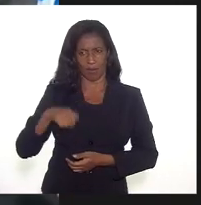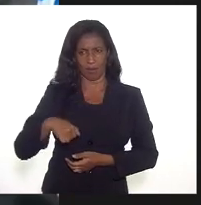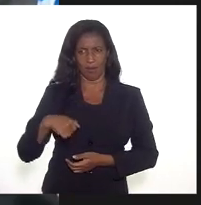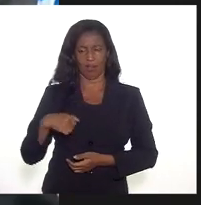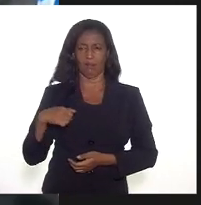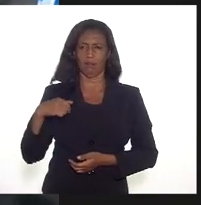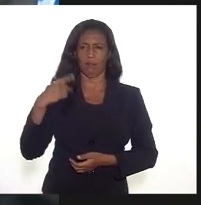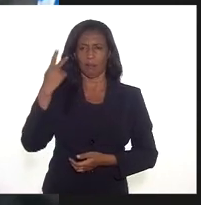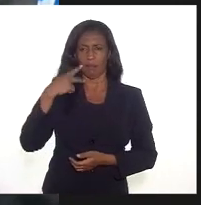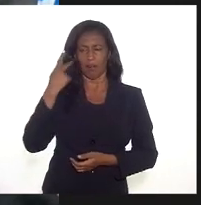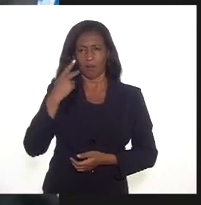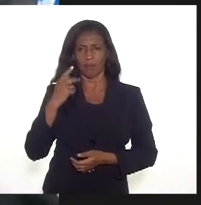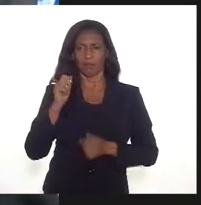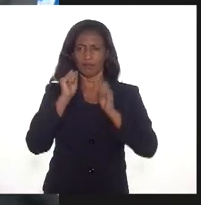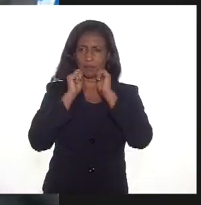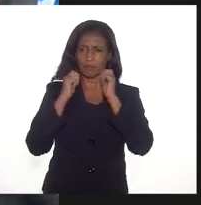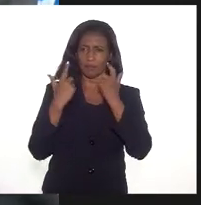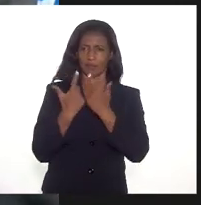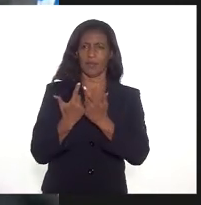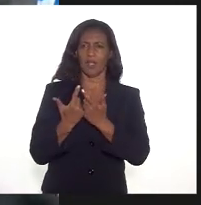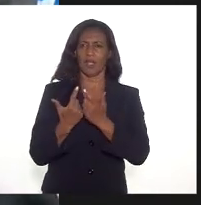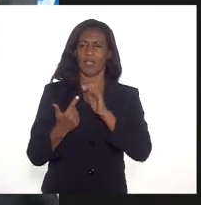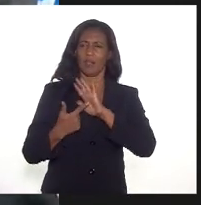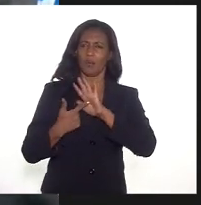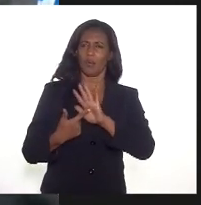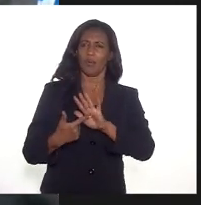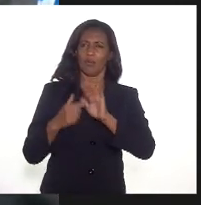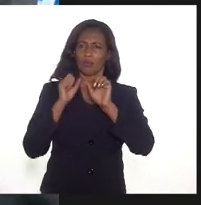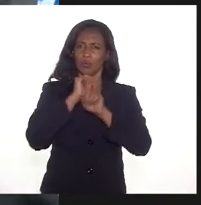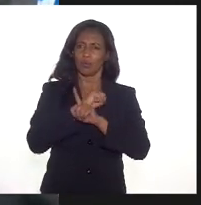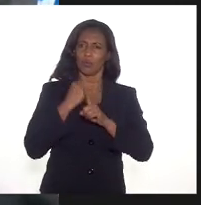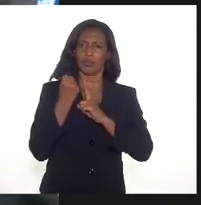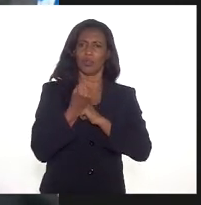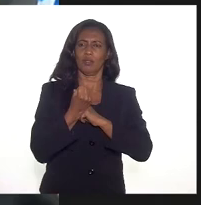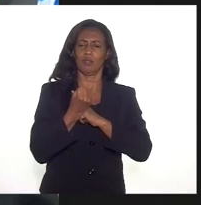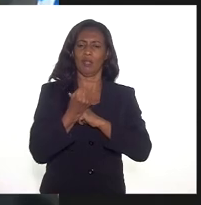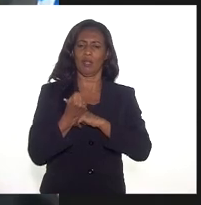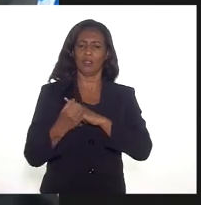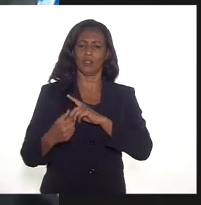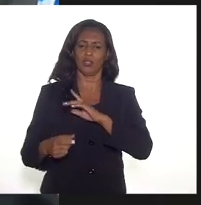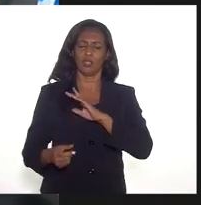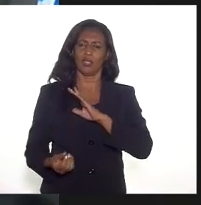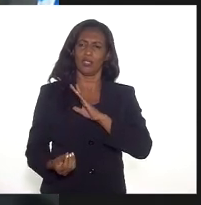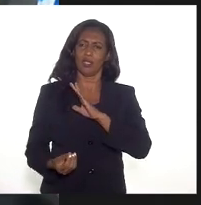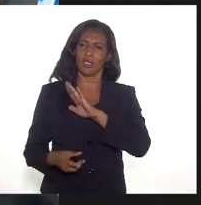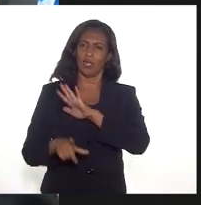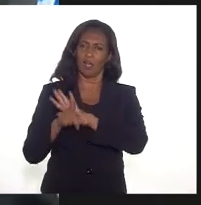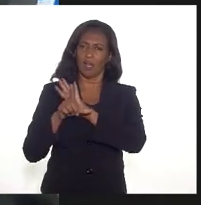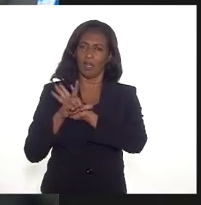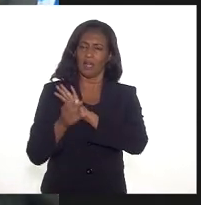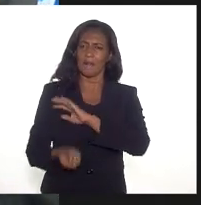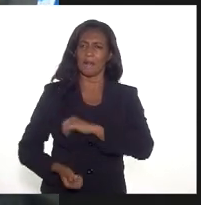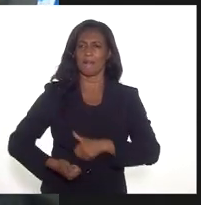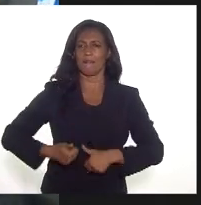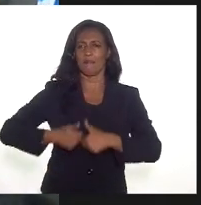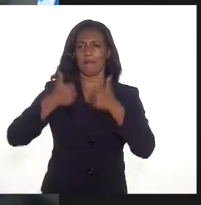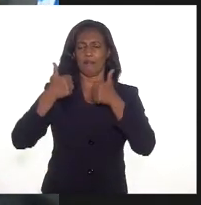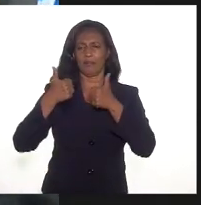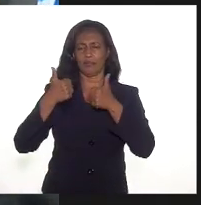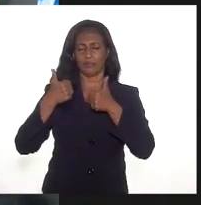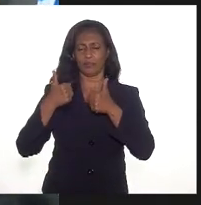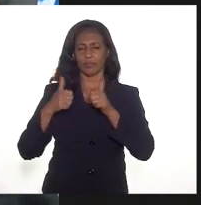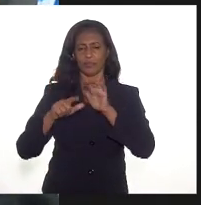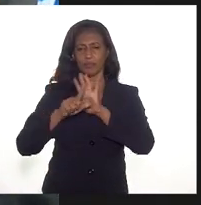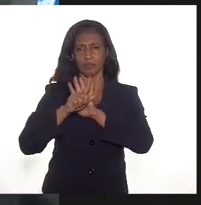Alerj é esse, representar a sociedade, criar leis que tornem a vida de todos melhor e mais justa. O